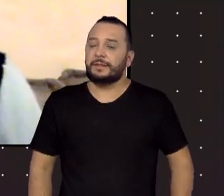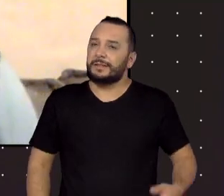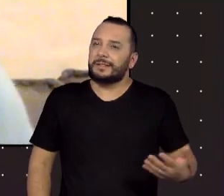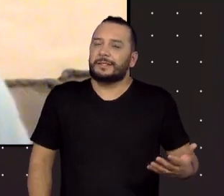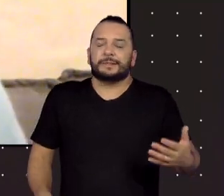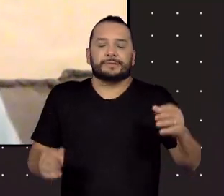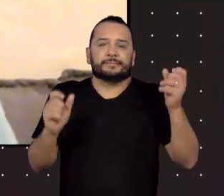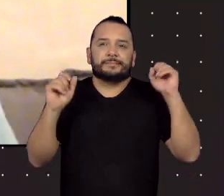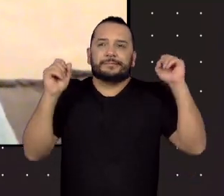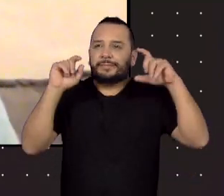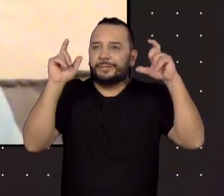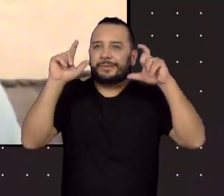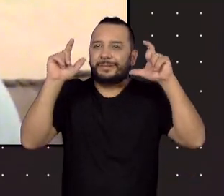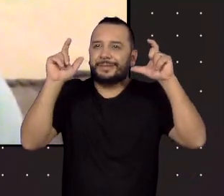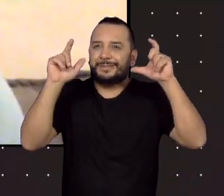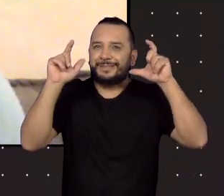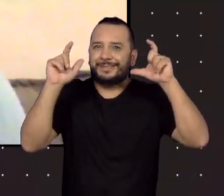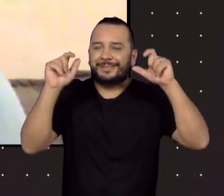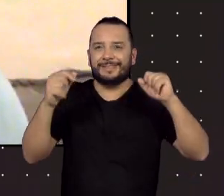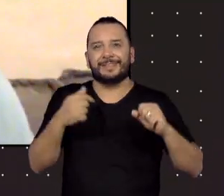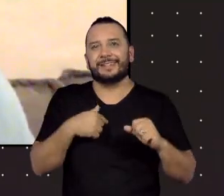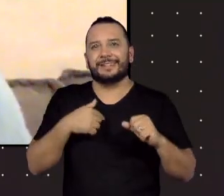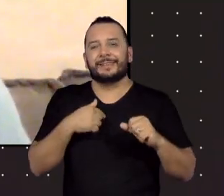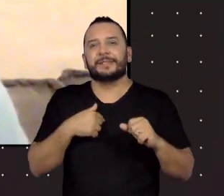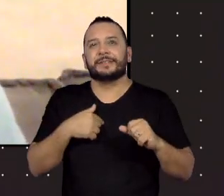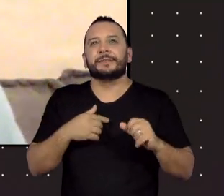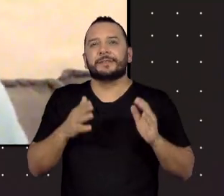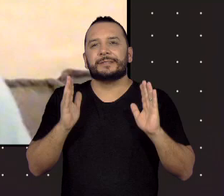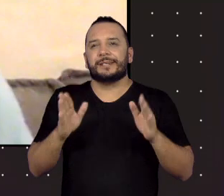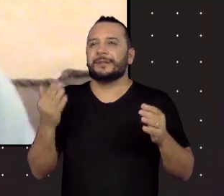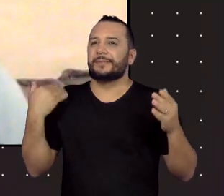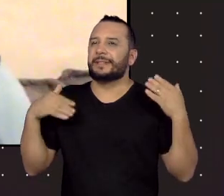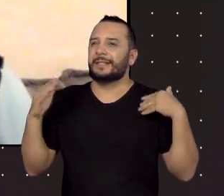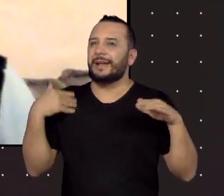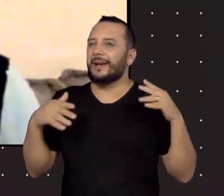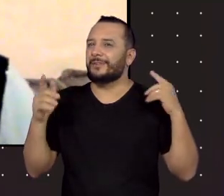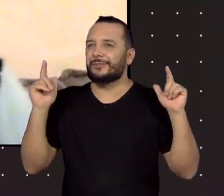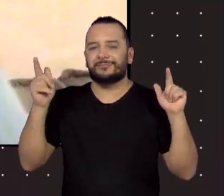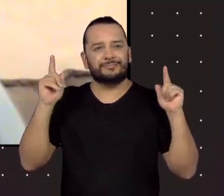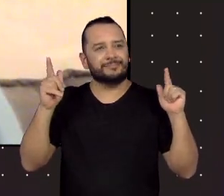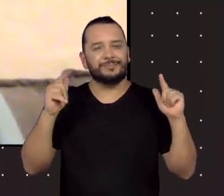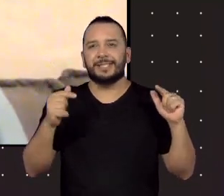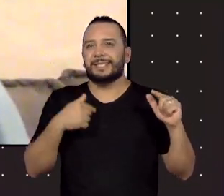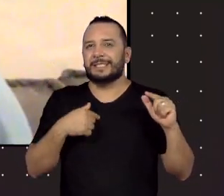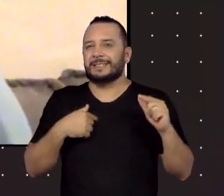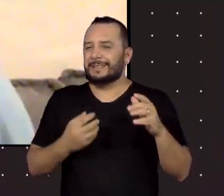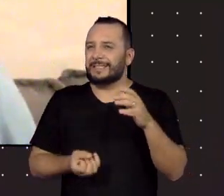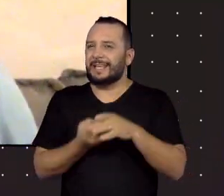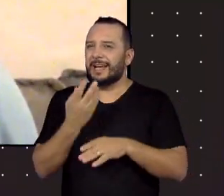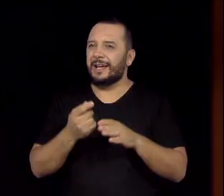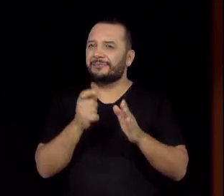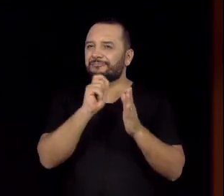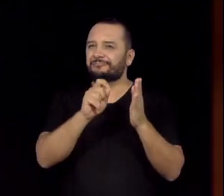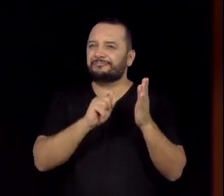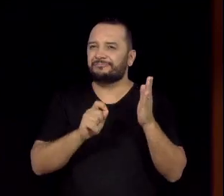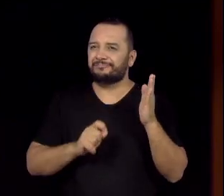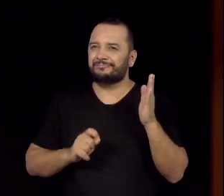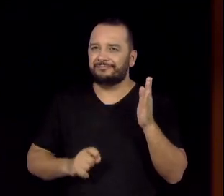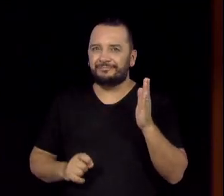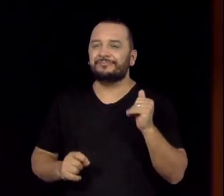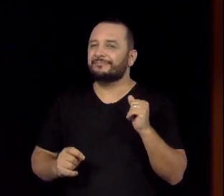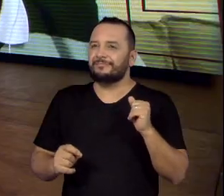deslumbrei. Entende? Eu passeava pela Via Vêneto. Eu adorava a Via Vêneto, porque era diferente a coisa da